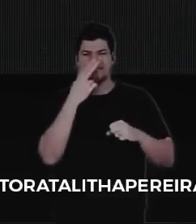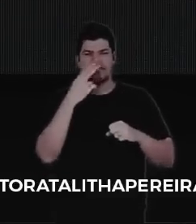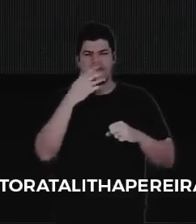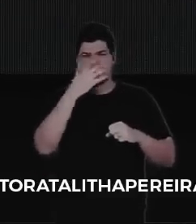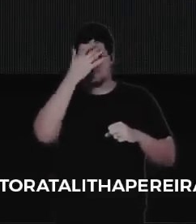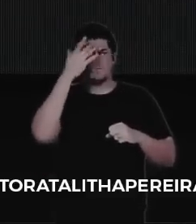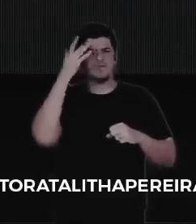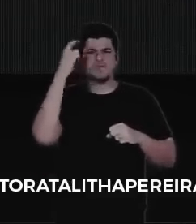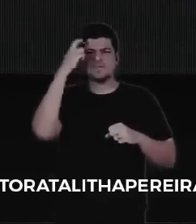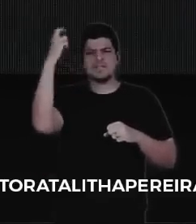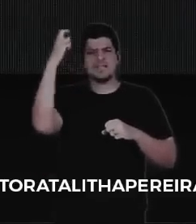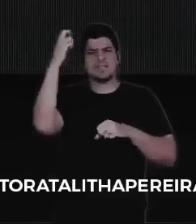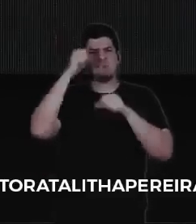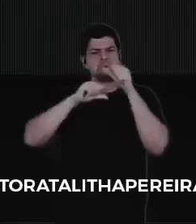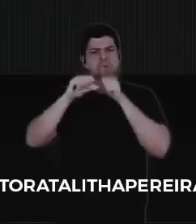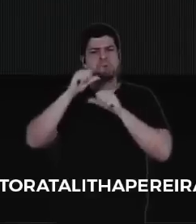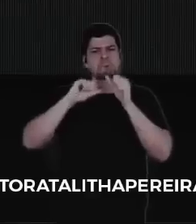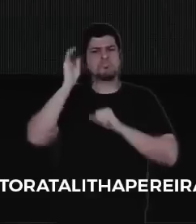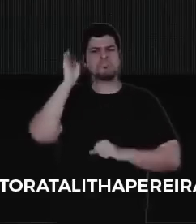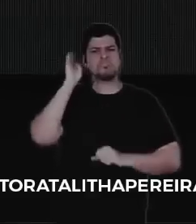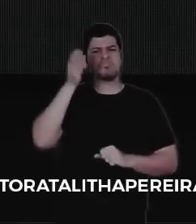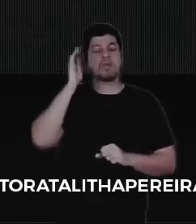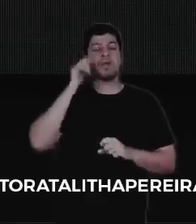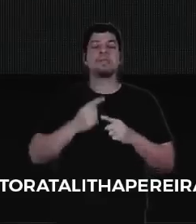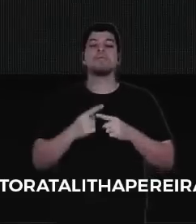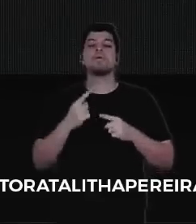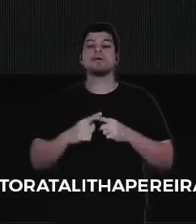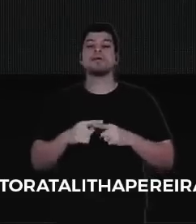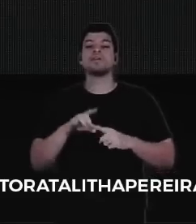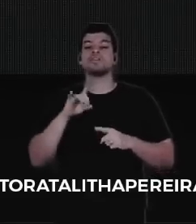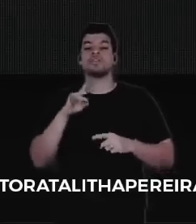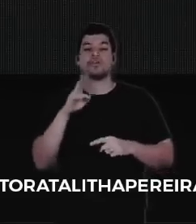Você sabe por quê? Porque só ficou assistindo Netflix.